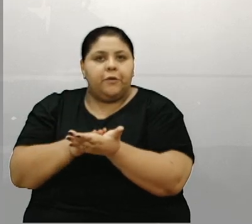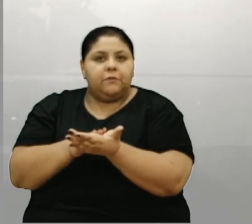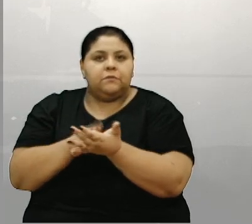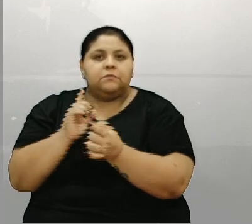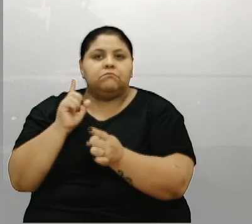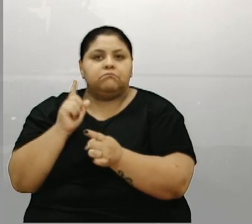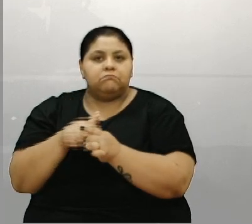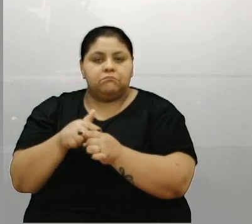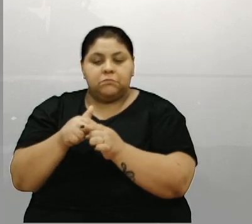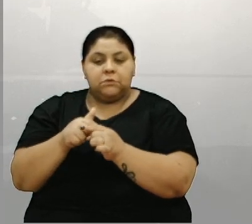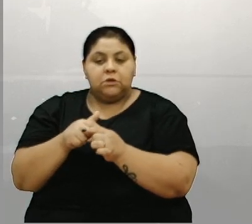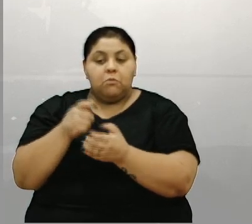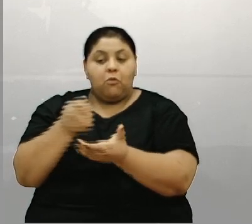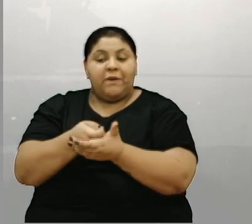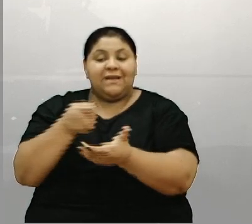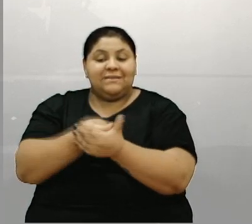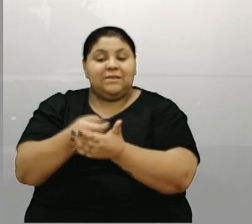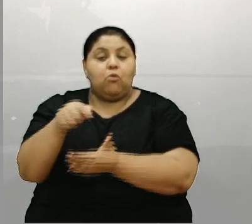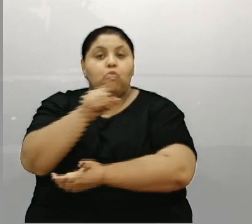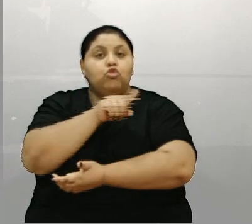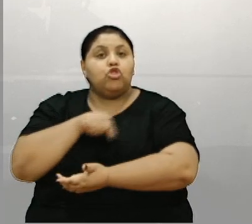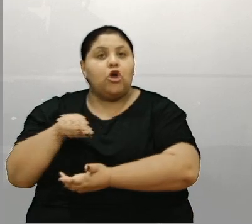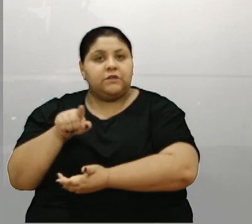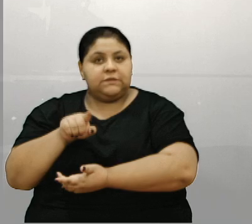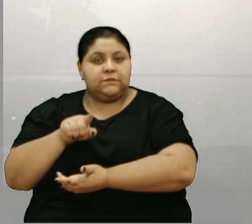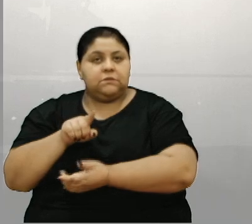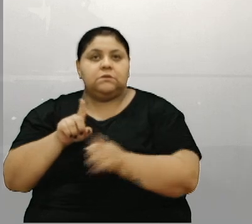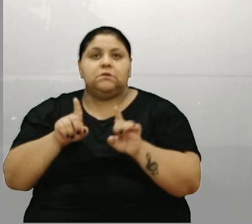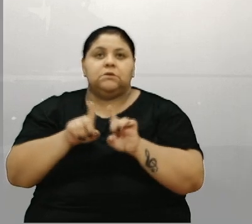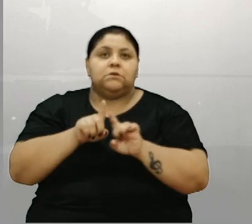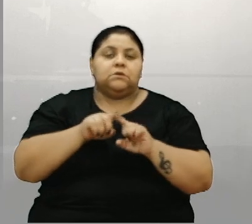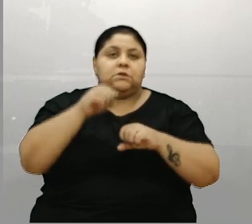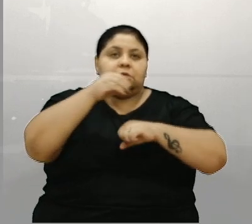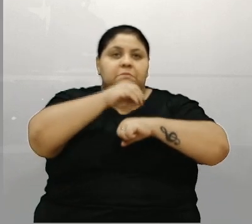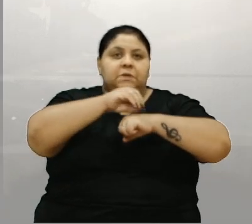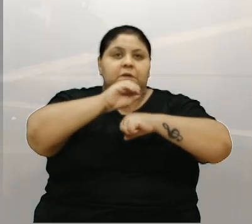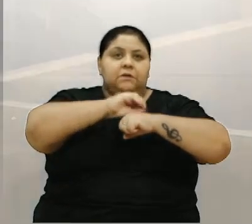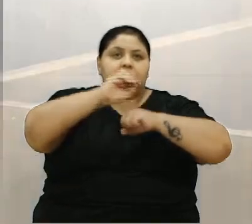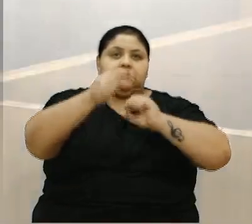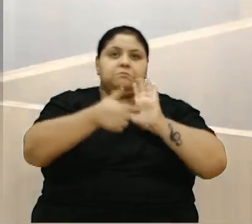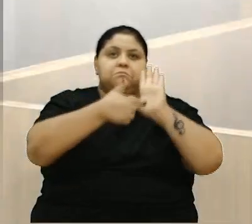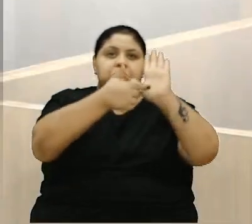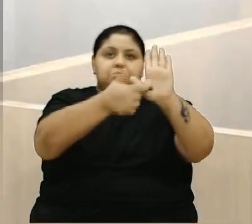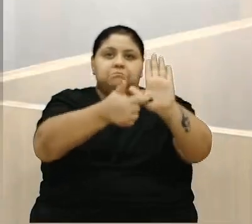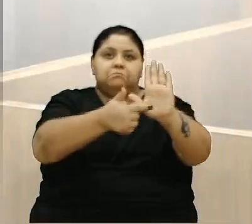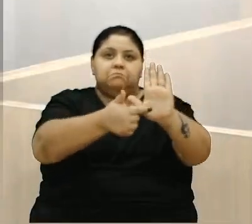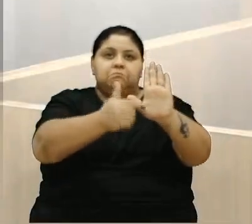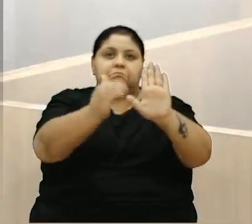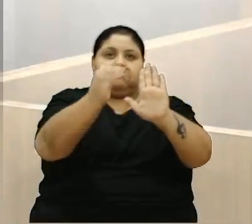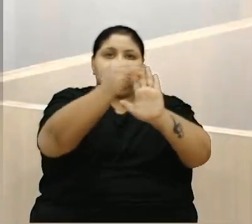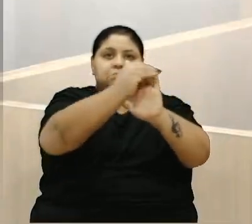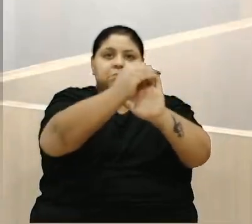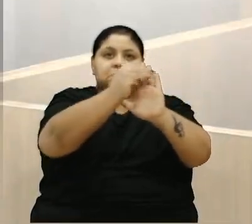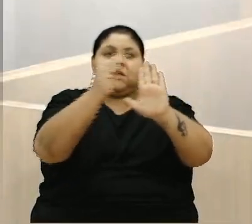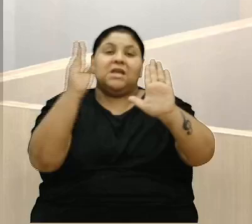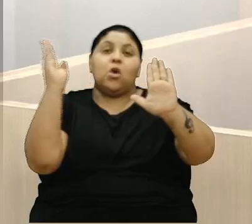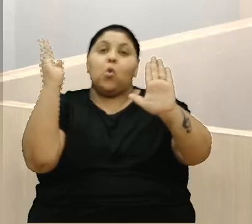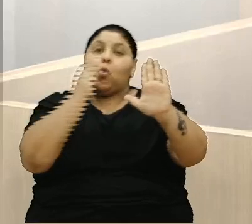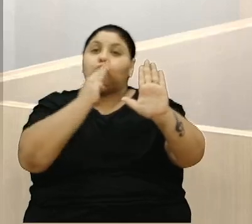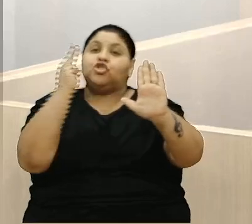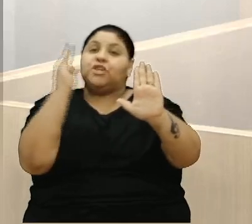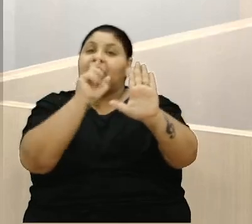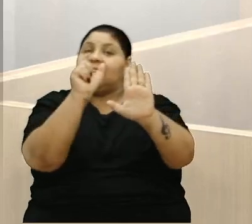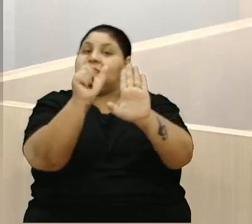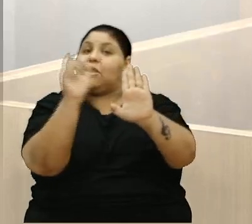é um dever nosso. Então, inclusive está aqui a indicação, e em cima eu coloco urgente, quer dizer o quê?